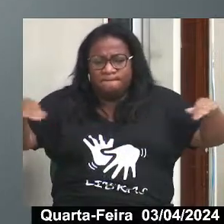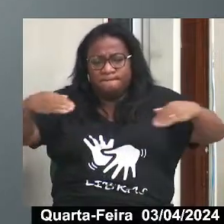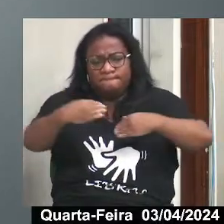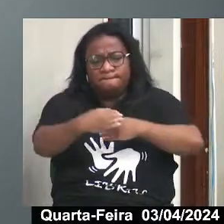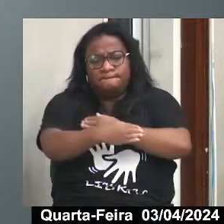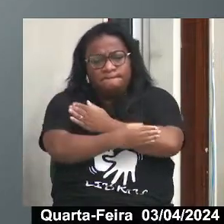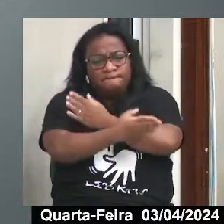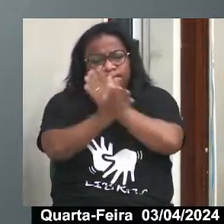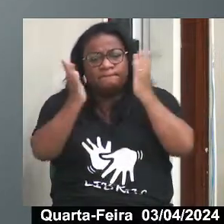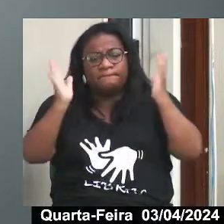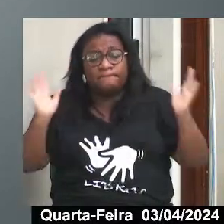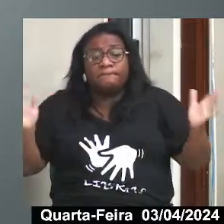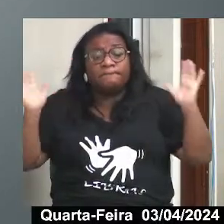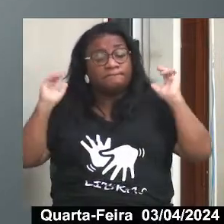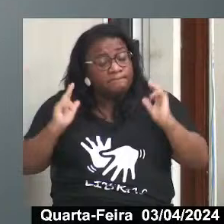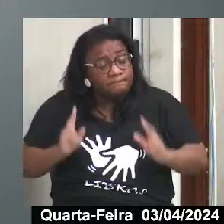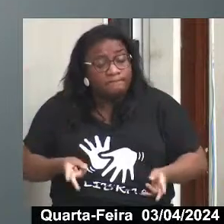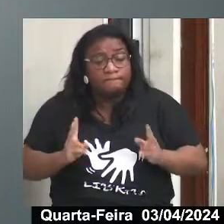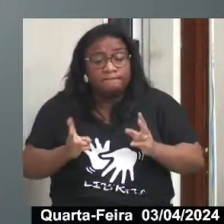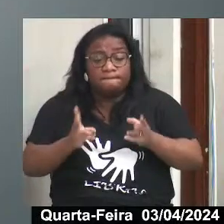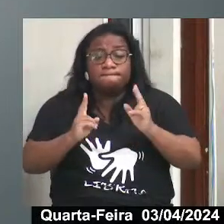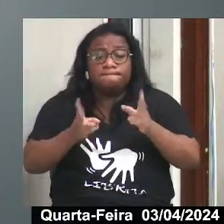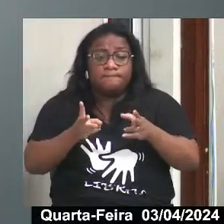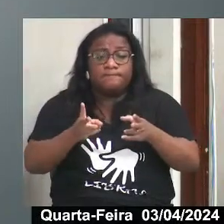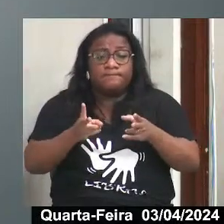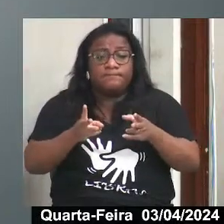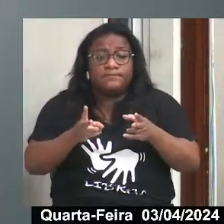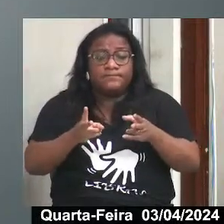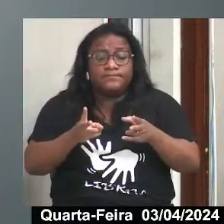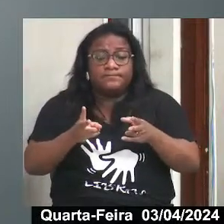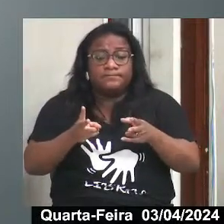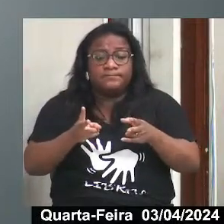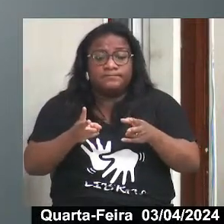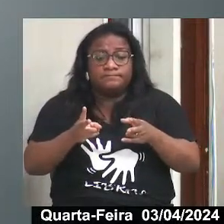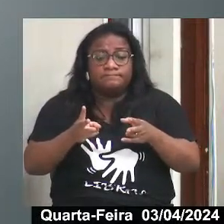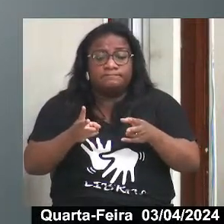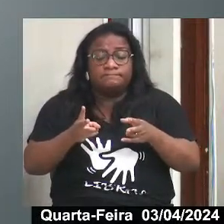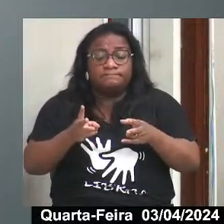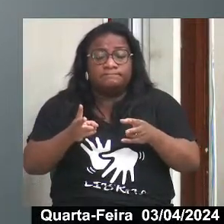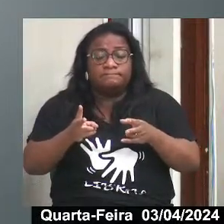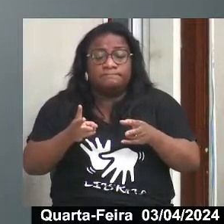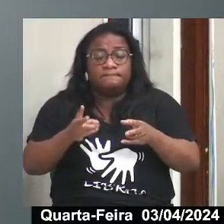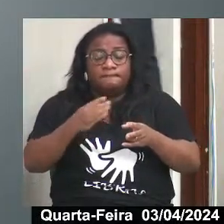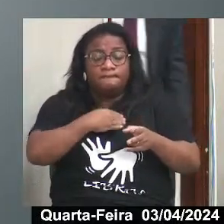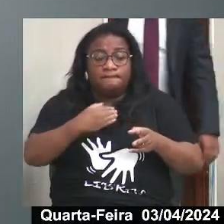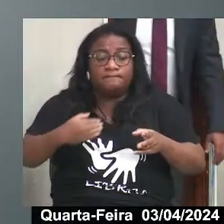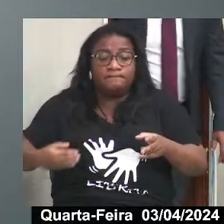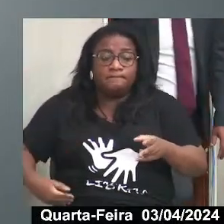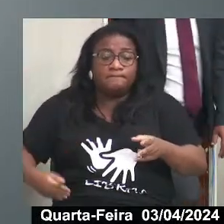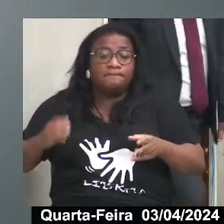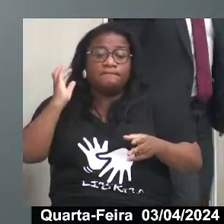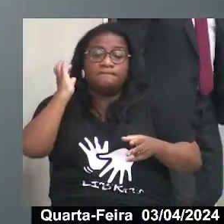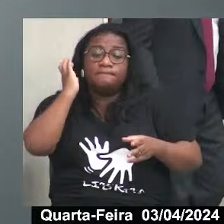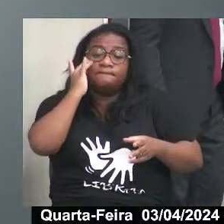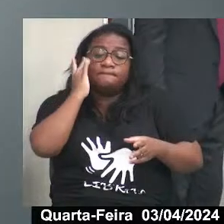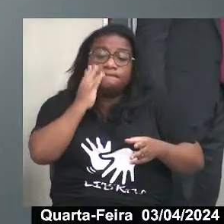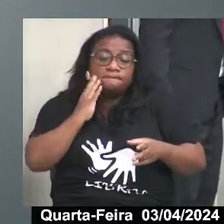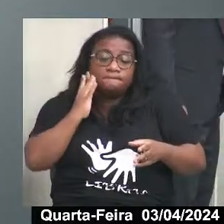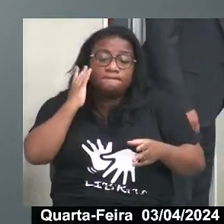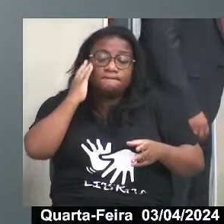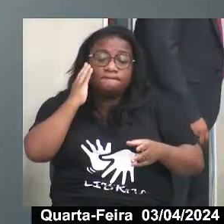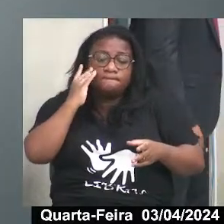região ganhou demais com esse governo do nosso governador Tarcísio de Freitas. Olha só